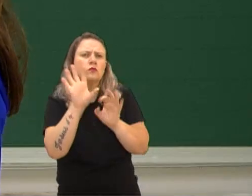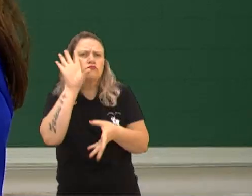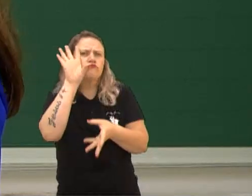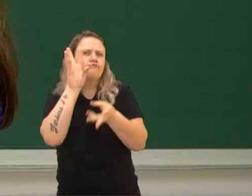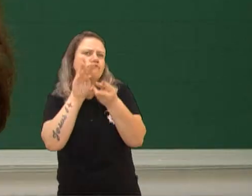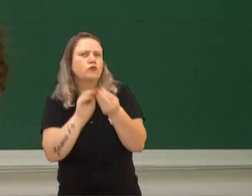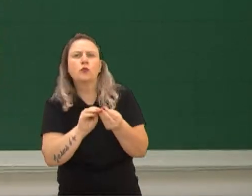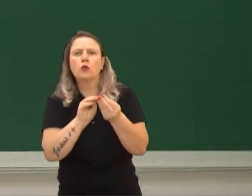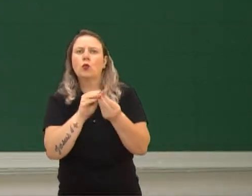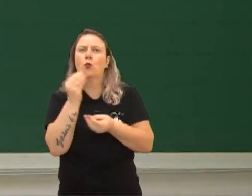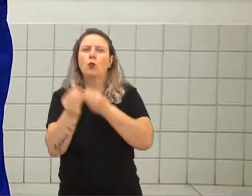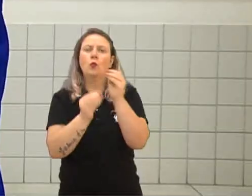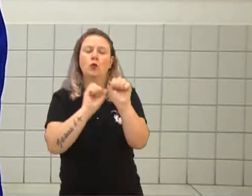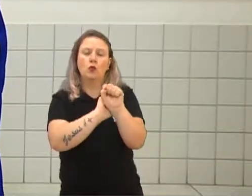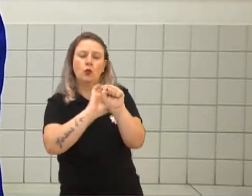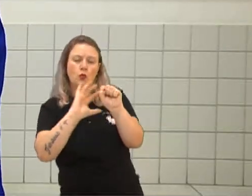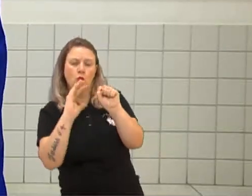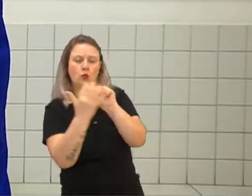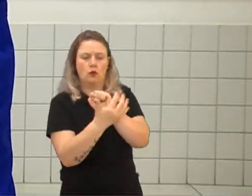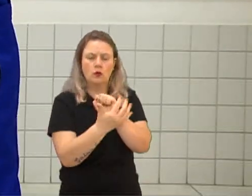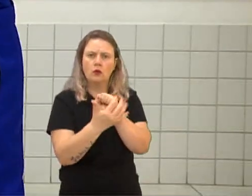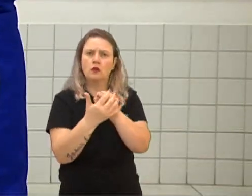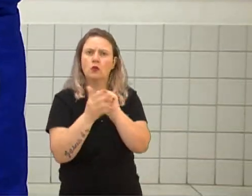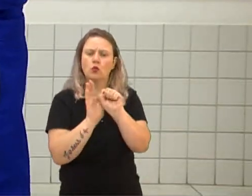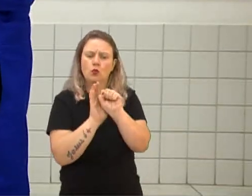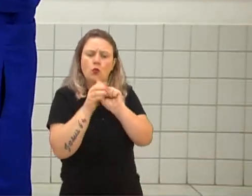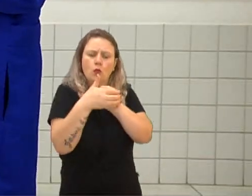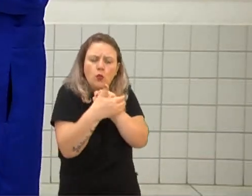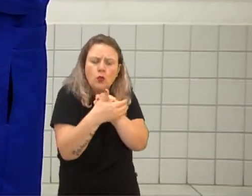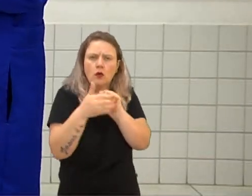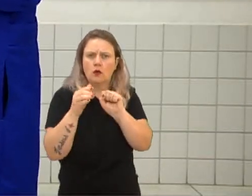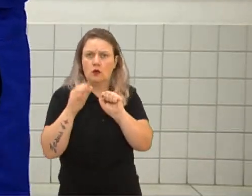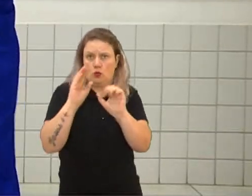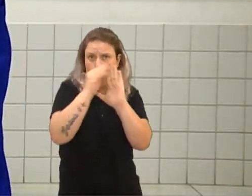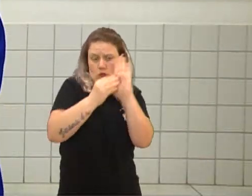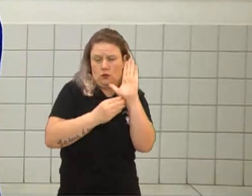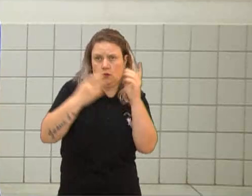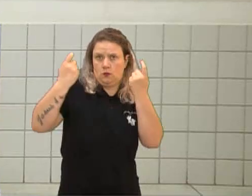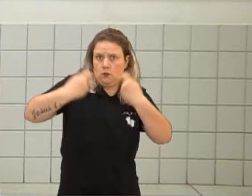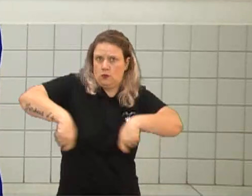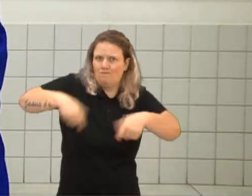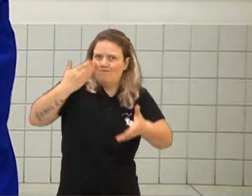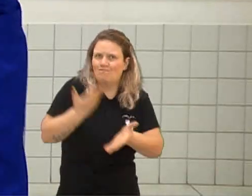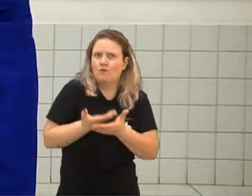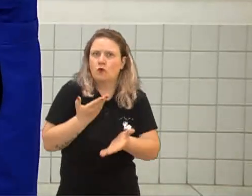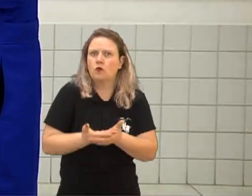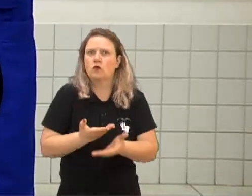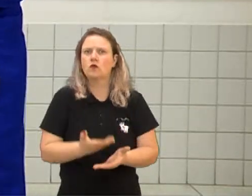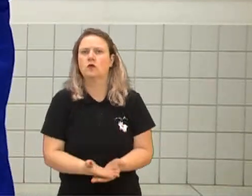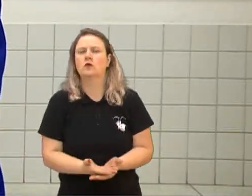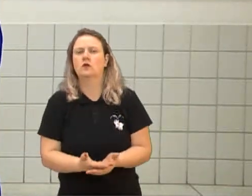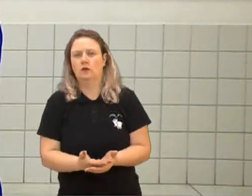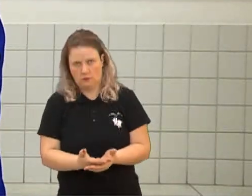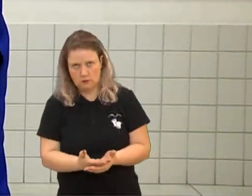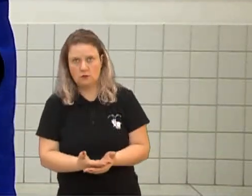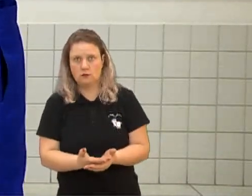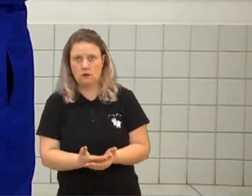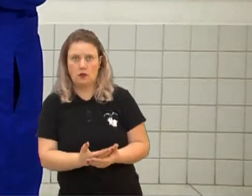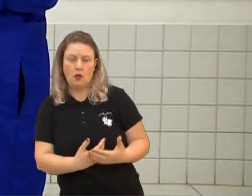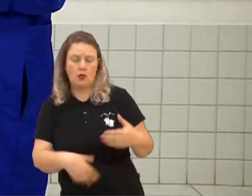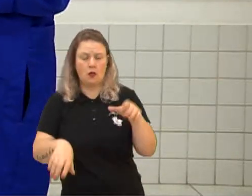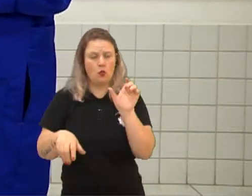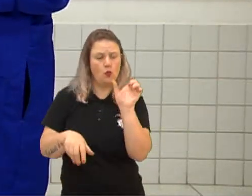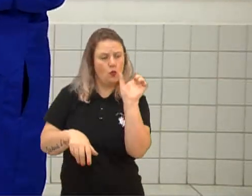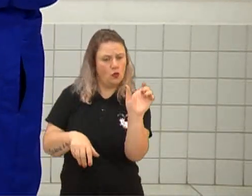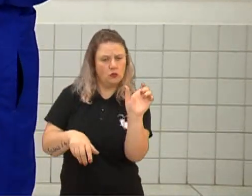melhor aonde está o sujeito. Esses conteúdos precisam ser estudados. Vejam lá, o sujeito estava no final, aqui veio para